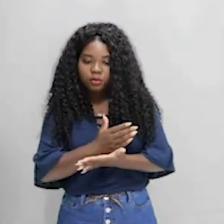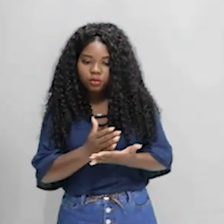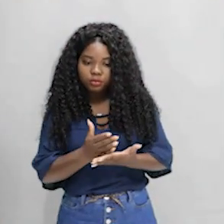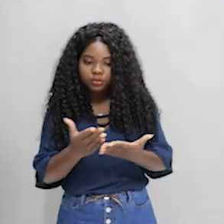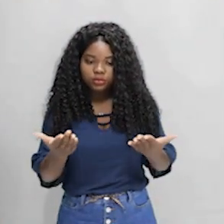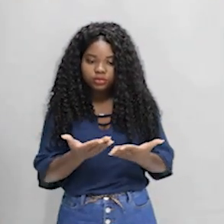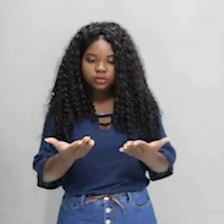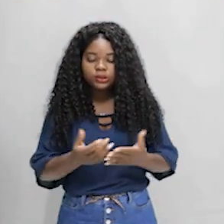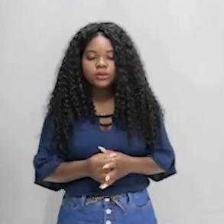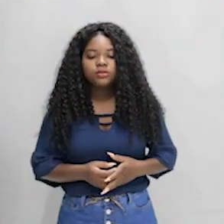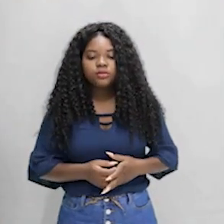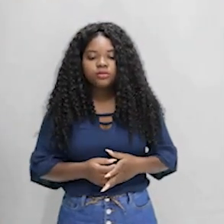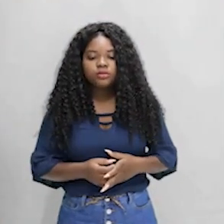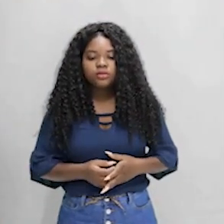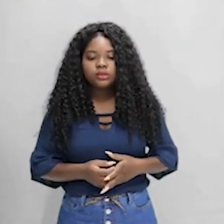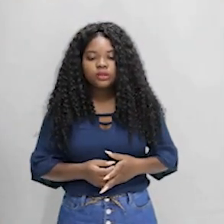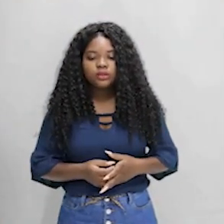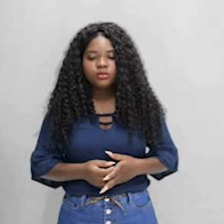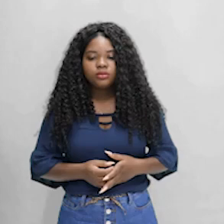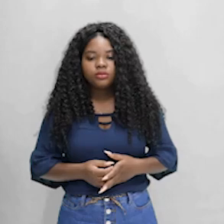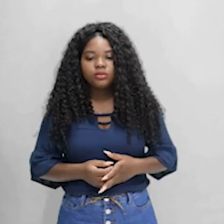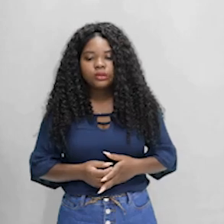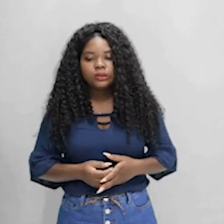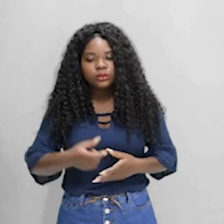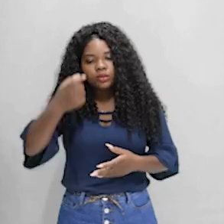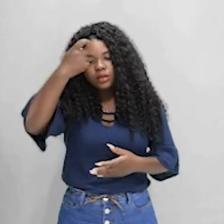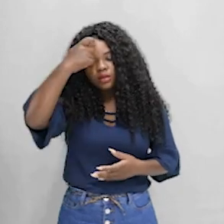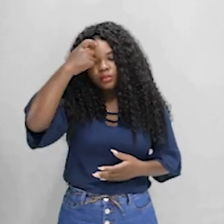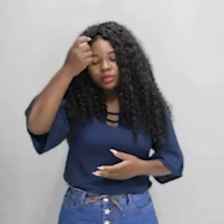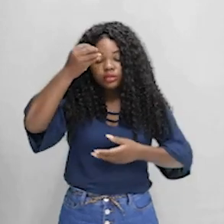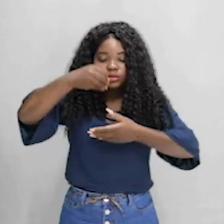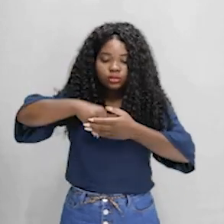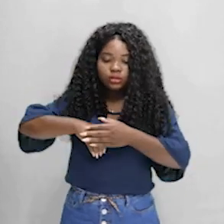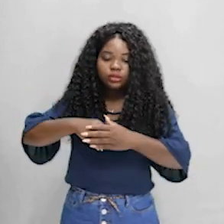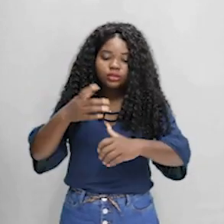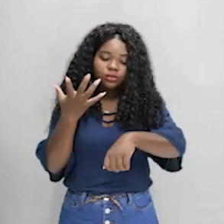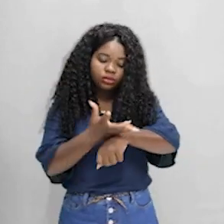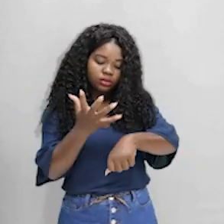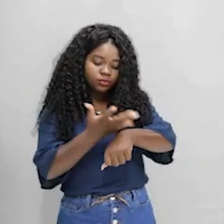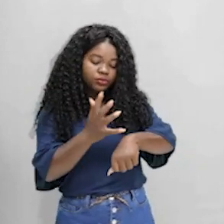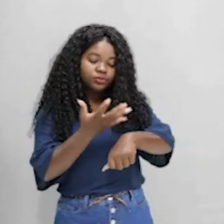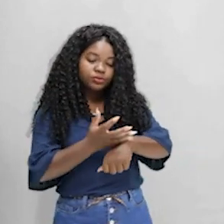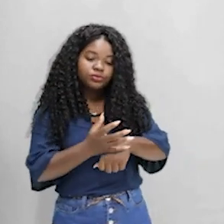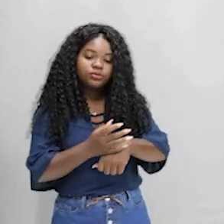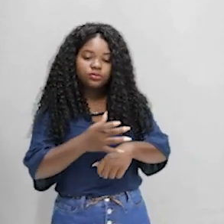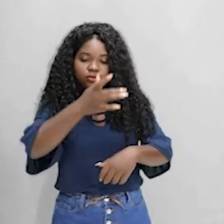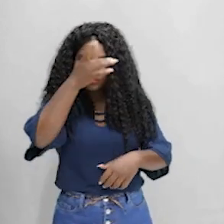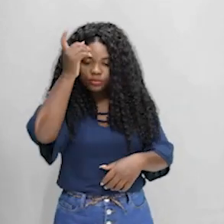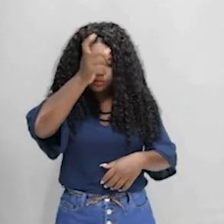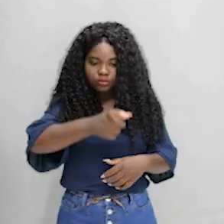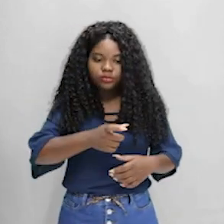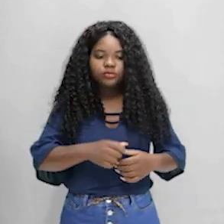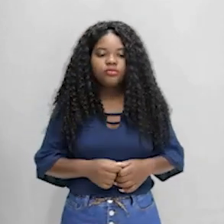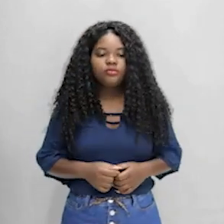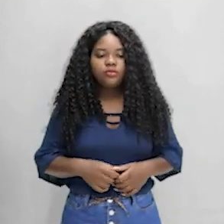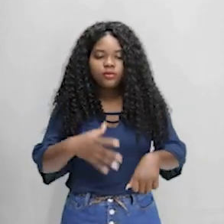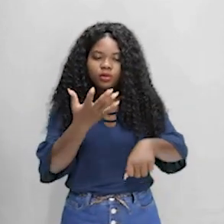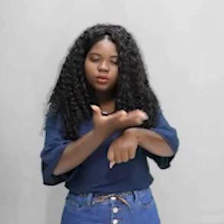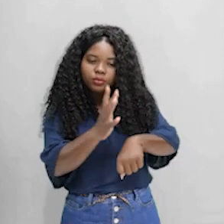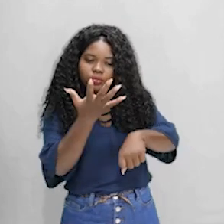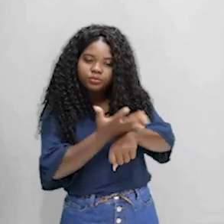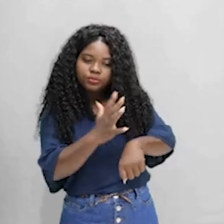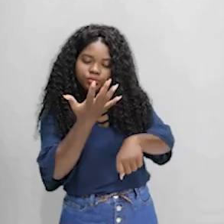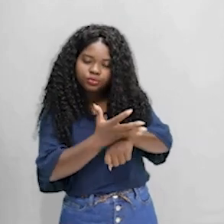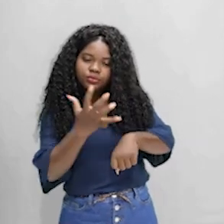capacidades físicas, que são aqueles atributos que são treináveis pelo indivíduo. Então, quando eu passo a